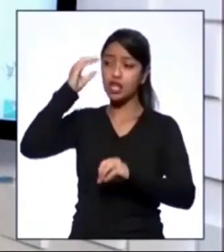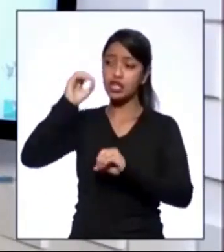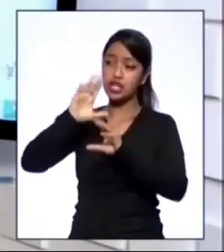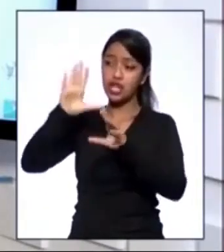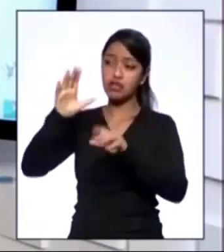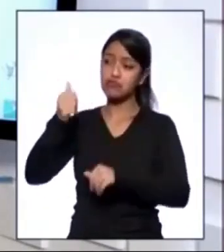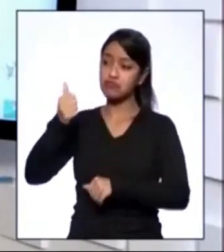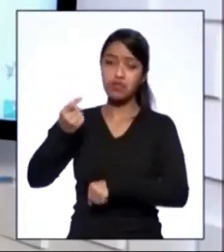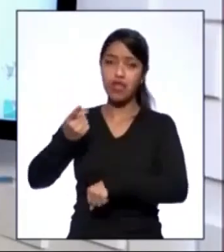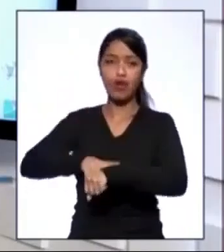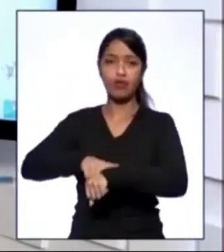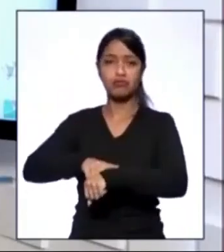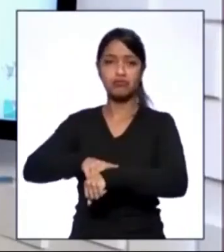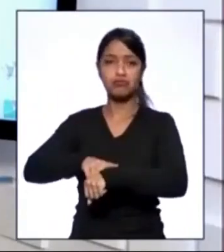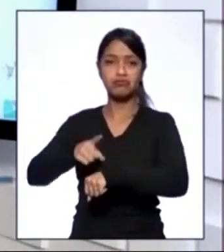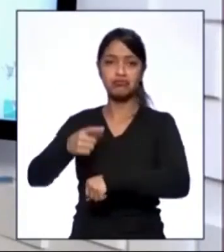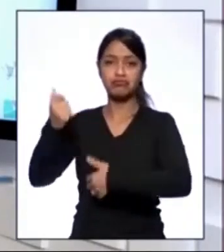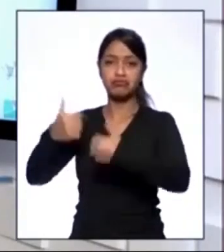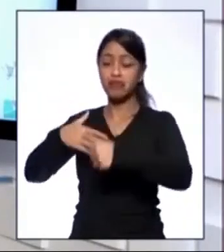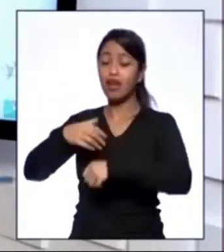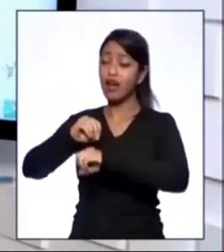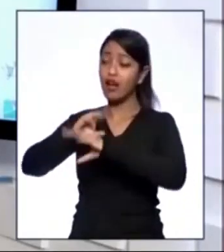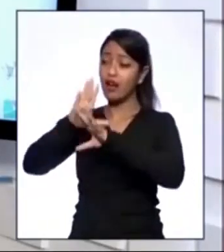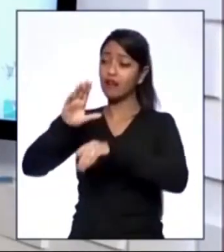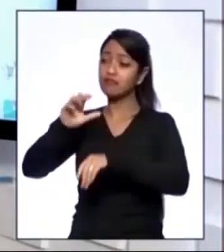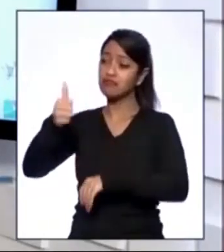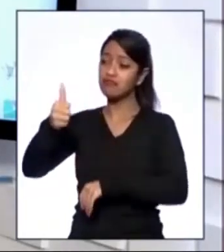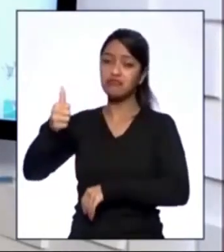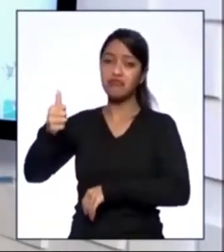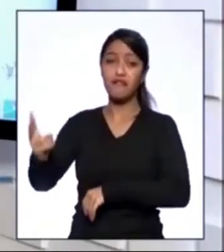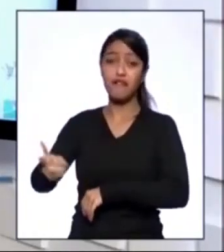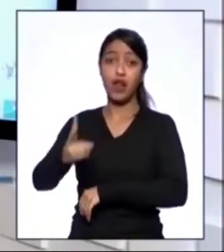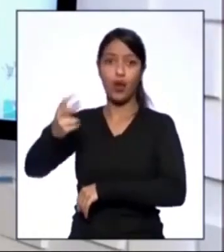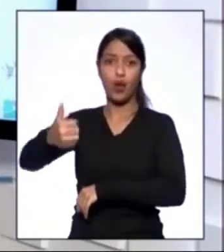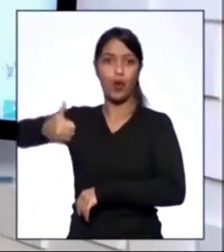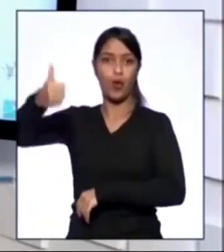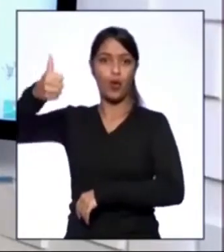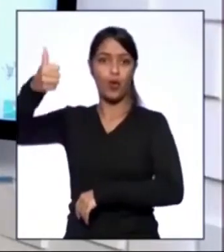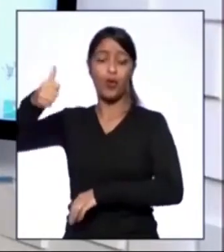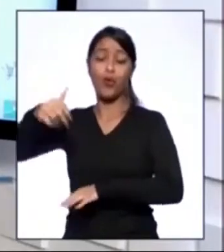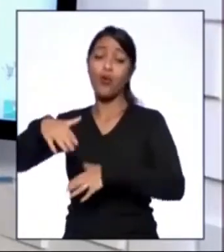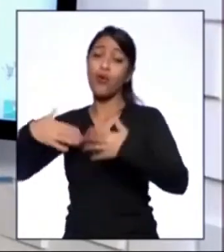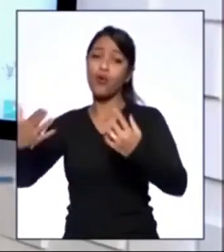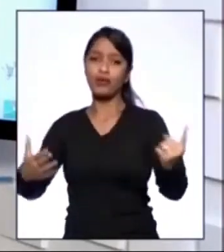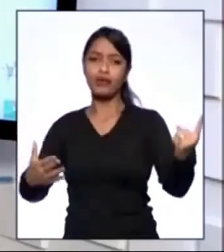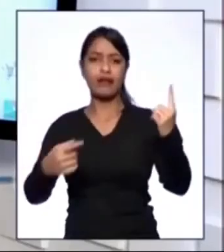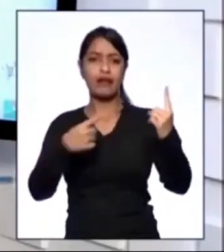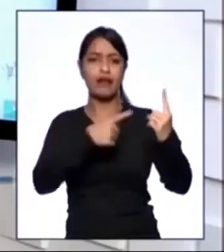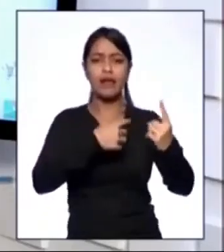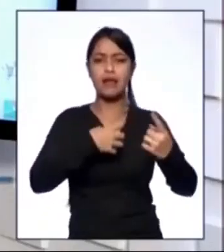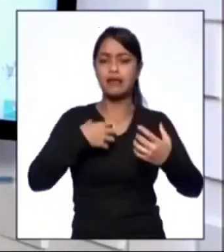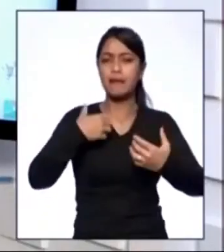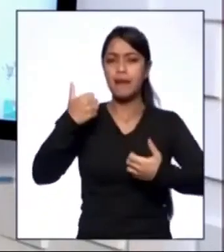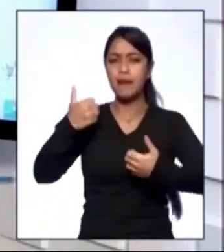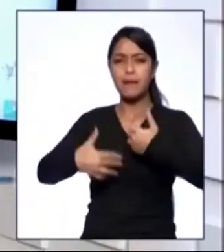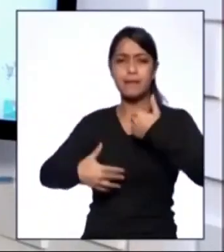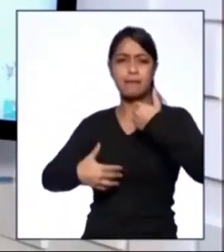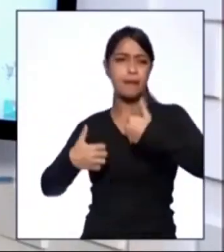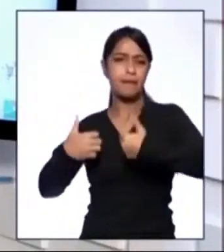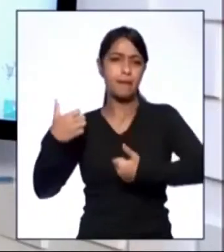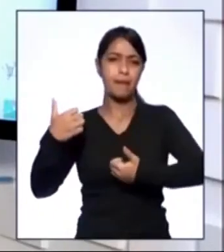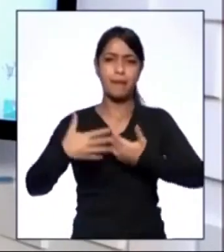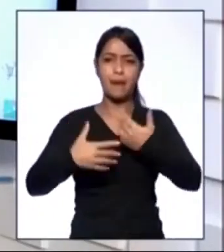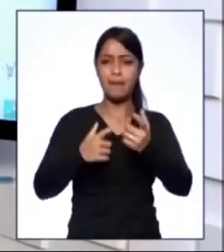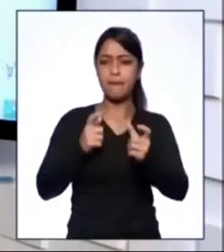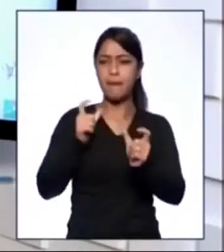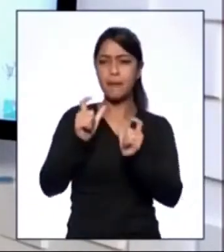da primeira vez, ou você dá mais valor para aquela pessoa que fala todo empolado, aquele negócio cheio de